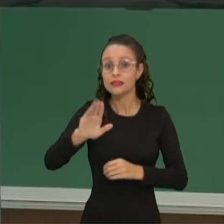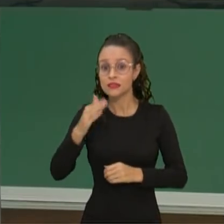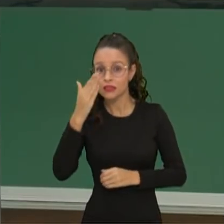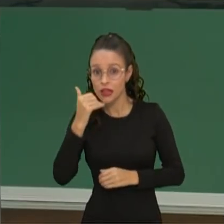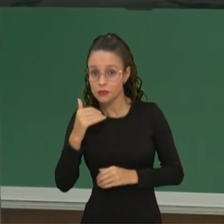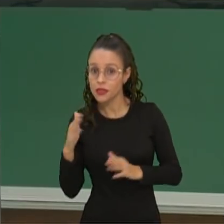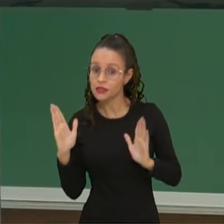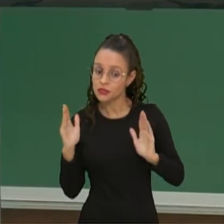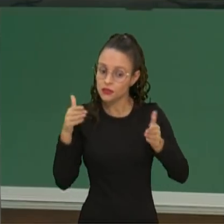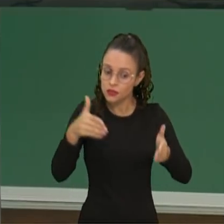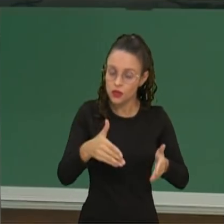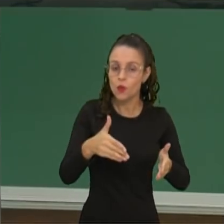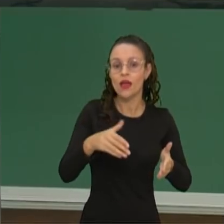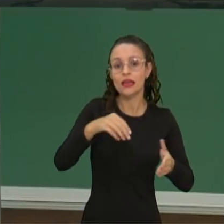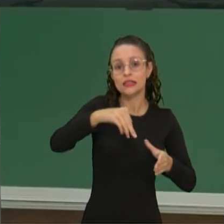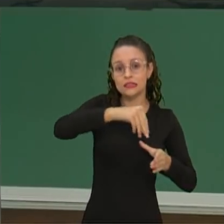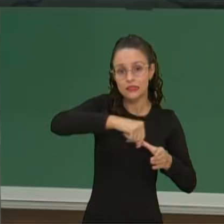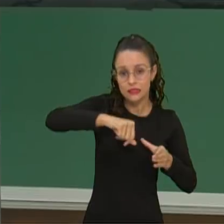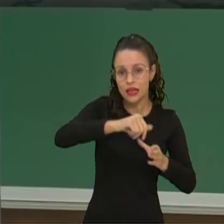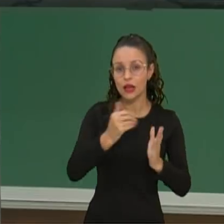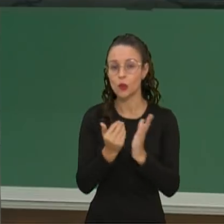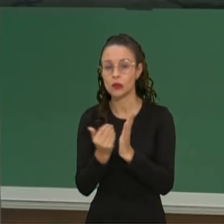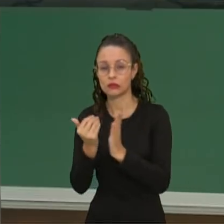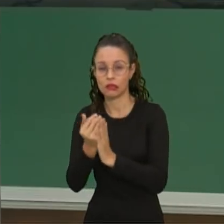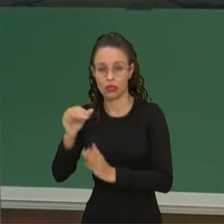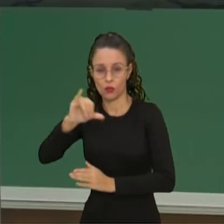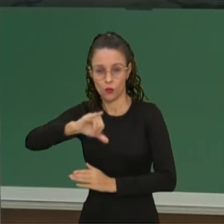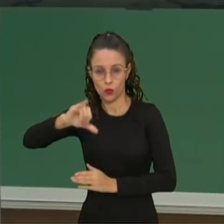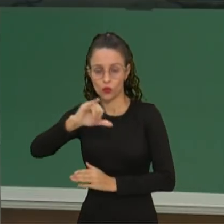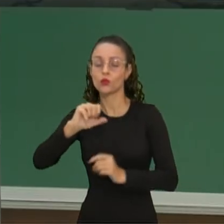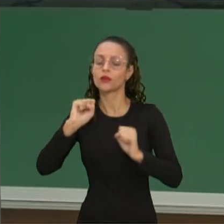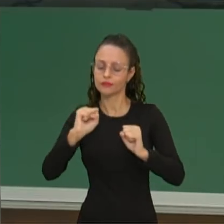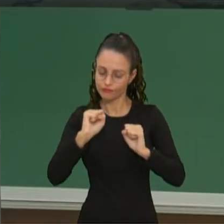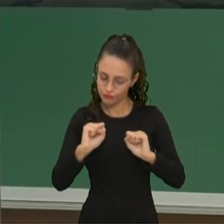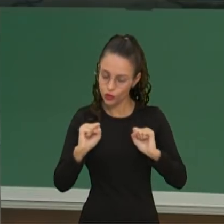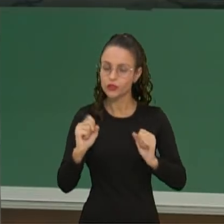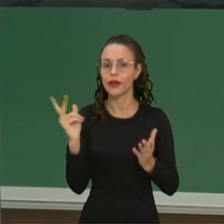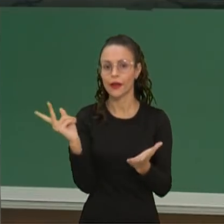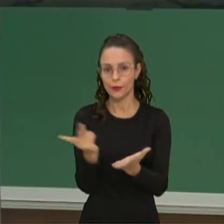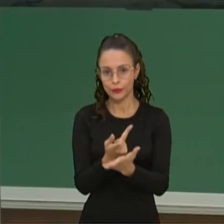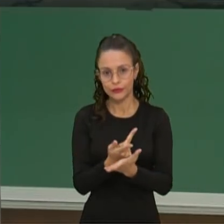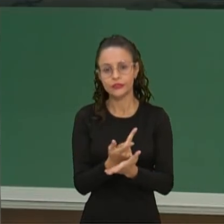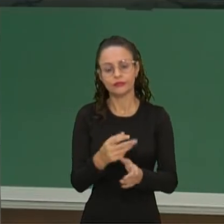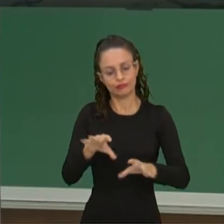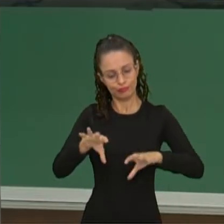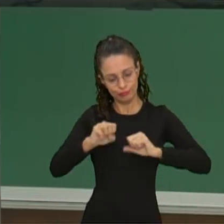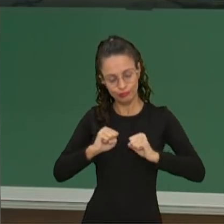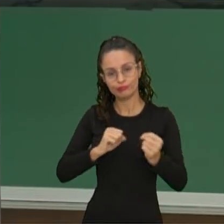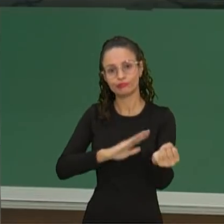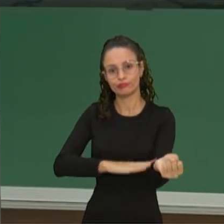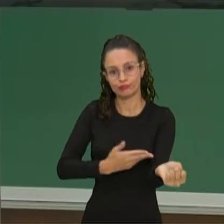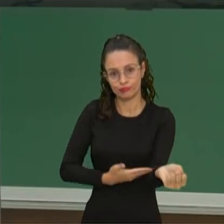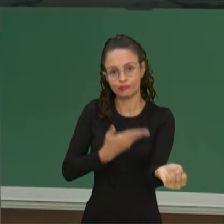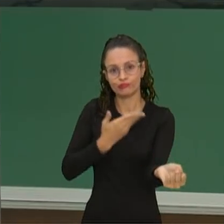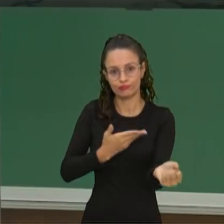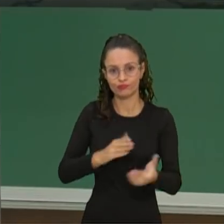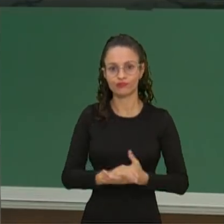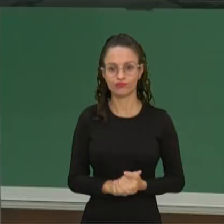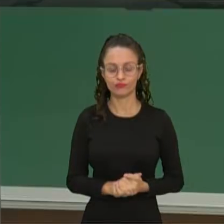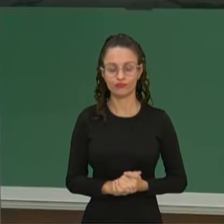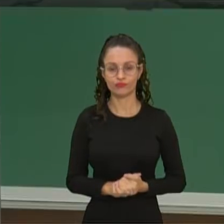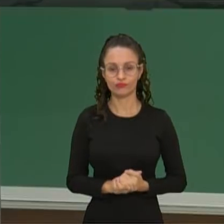de gordura e de sódio, principalmente, que vai acabar acarretando aí no desenvolvimento da pressão elevada,